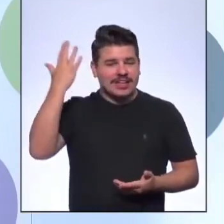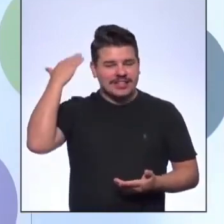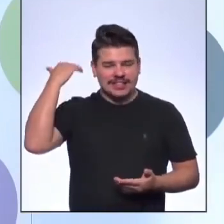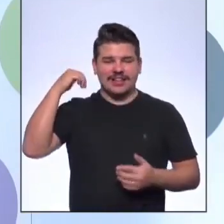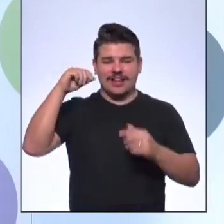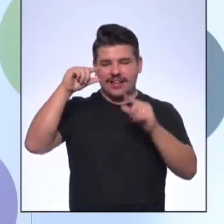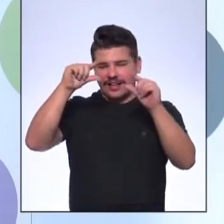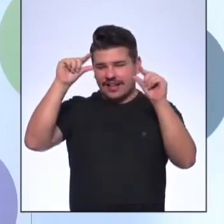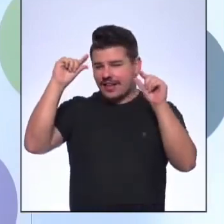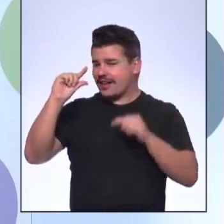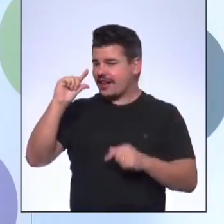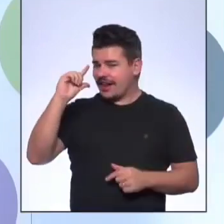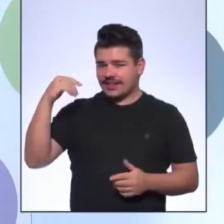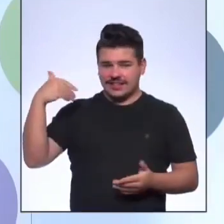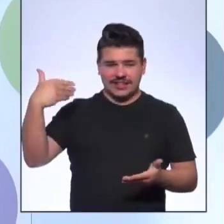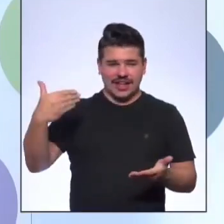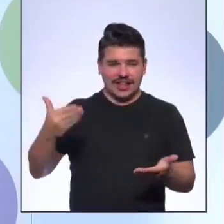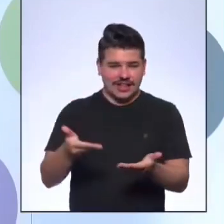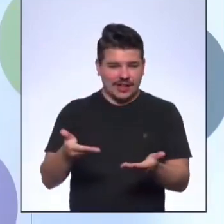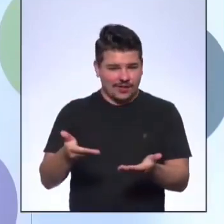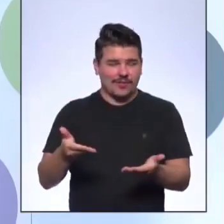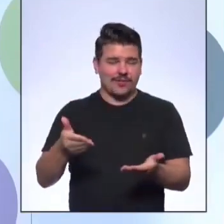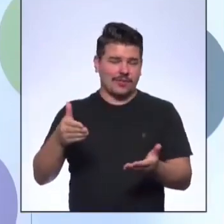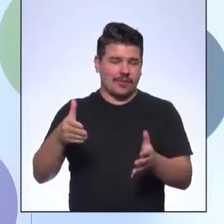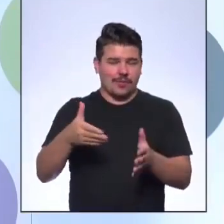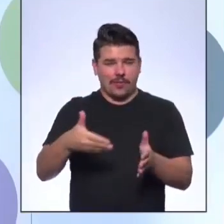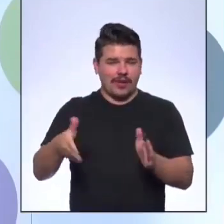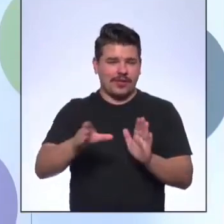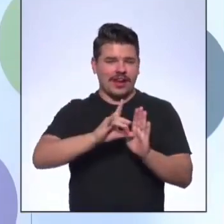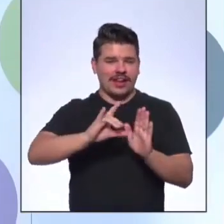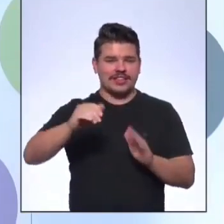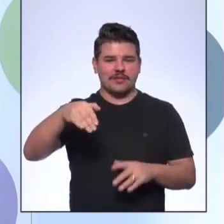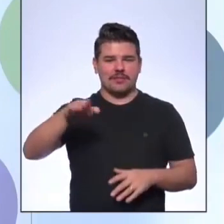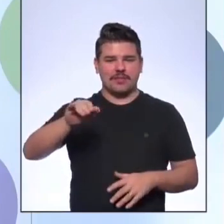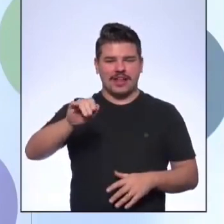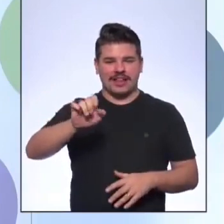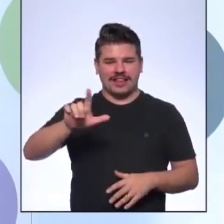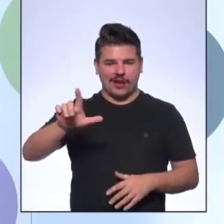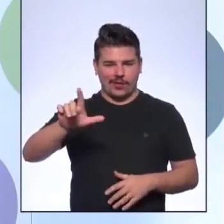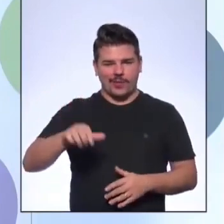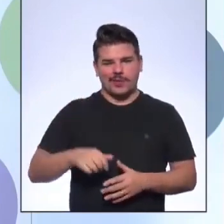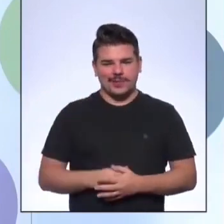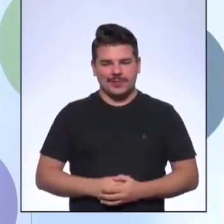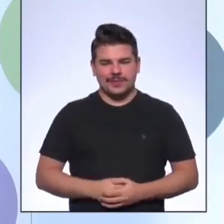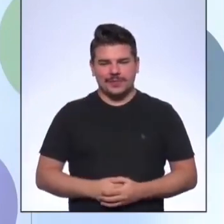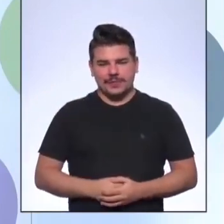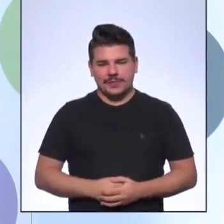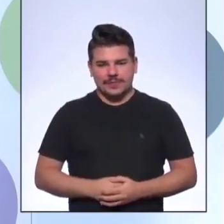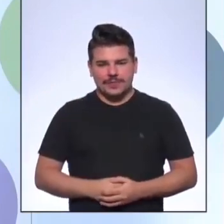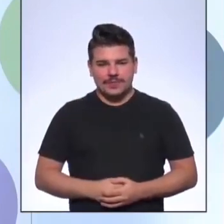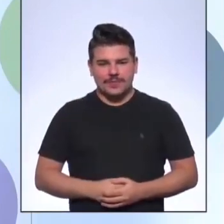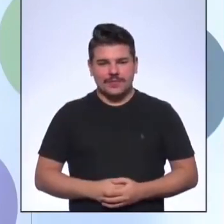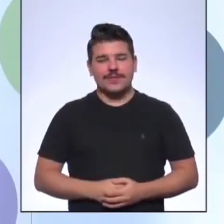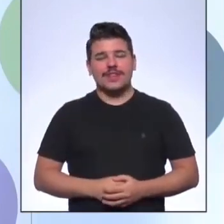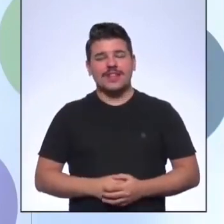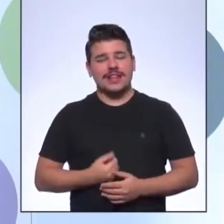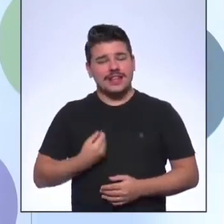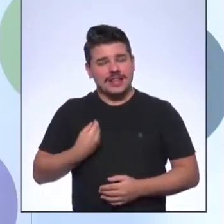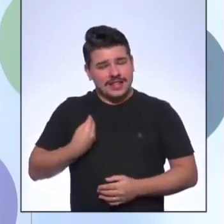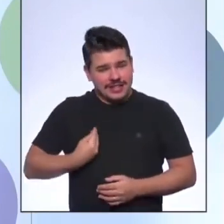Antiga até Mendel, que eu acho que é o mais conhecido por todo mundo. Então, bora lá. Então, existe